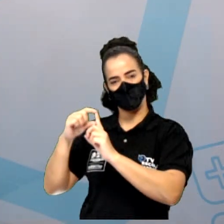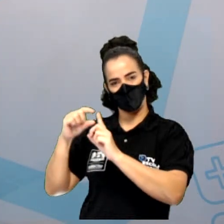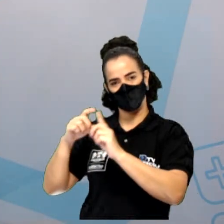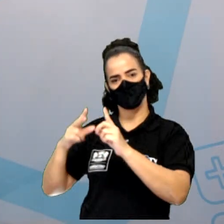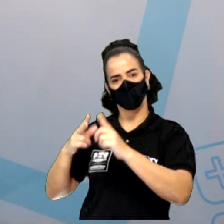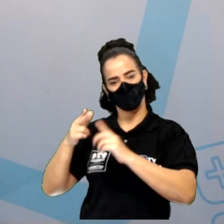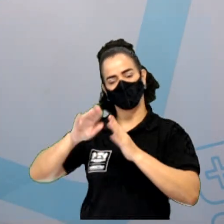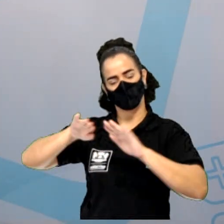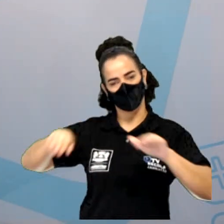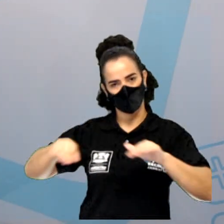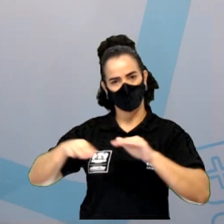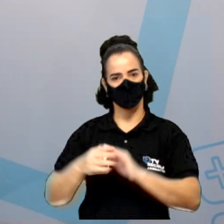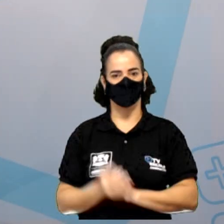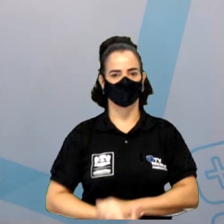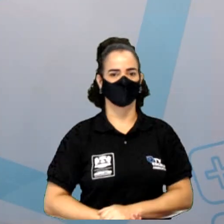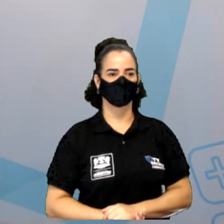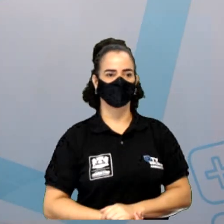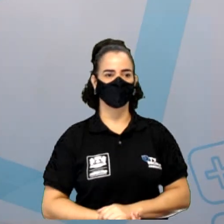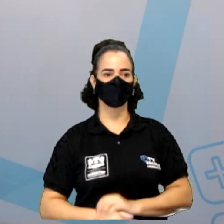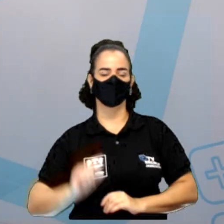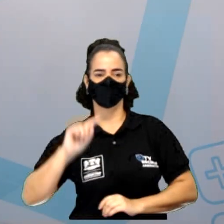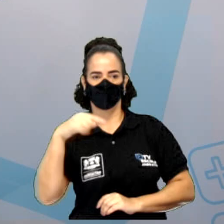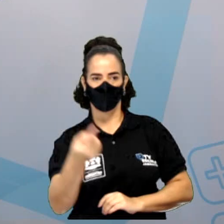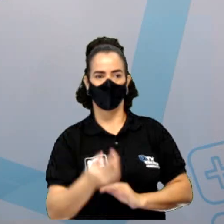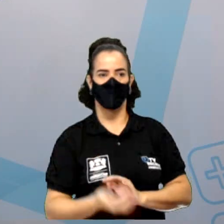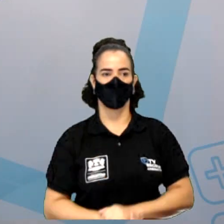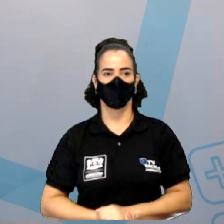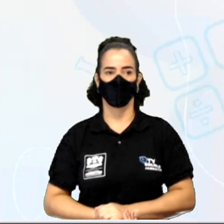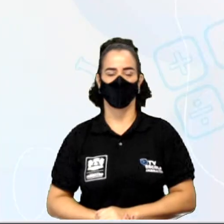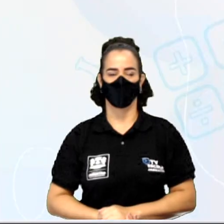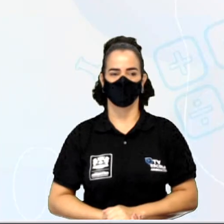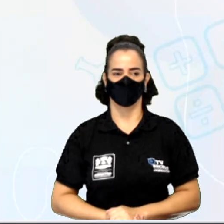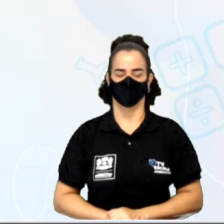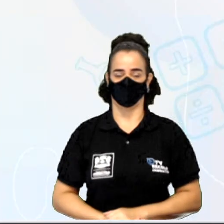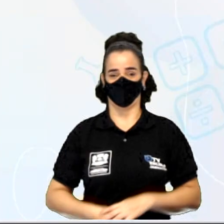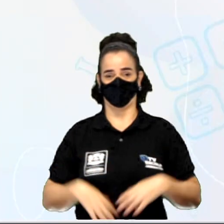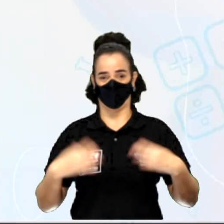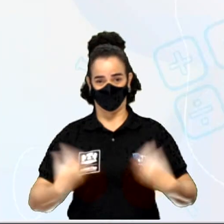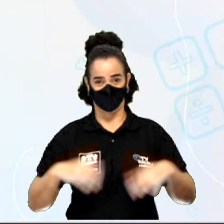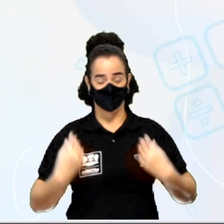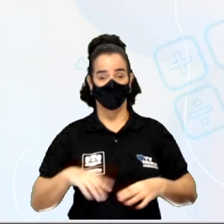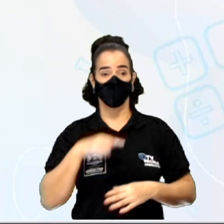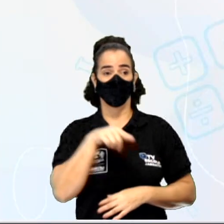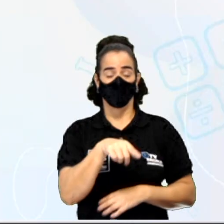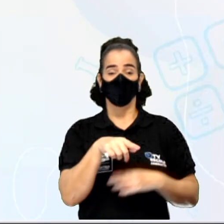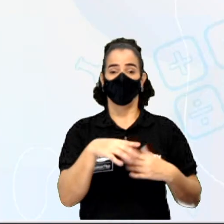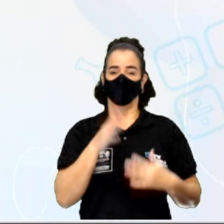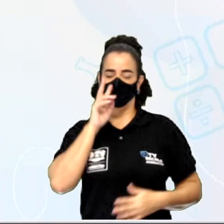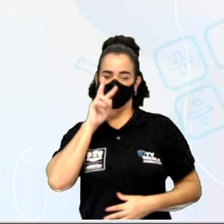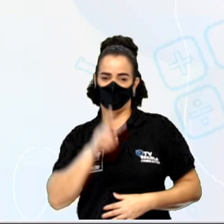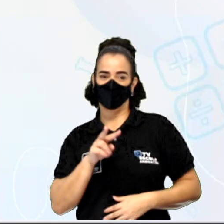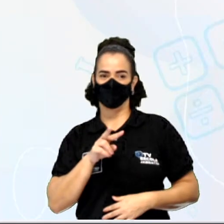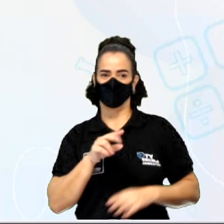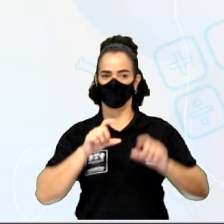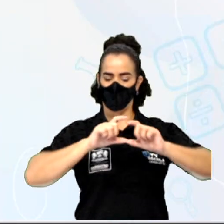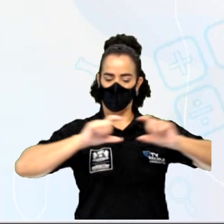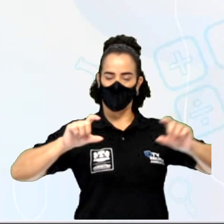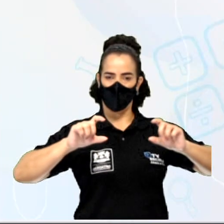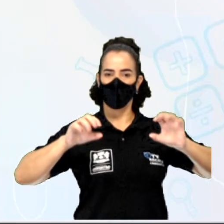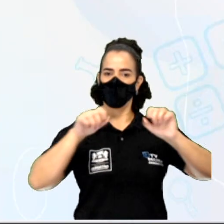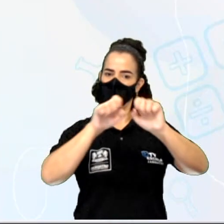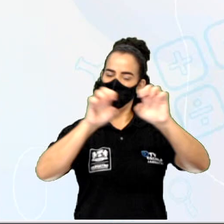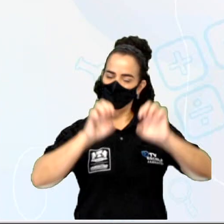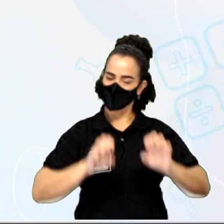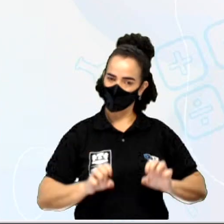concessão. Okay? Vamos à próxima. Cabra da peste. Aqui a gente já vê de cara a estrutura desse texto.